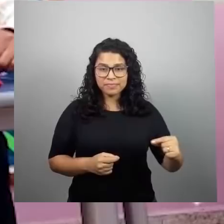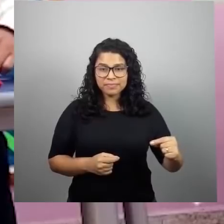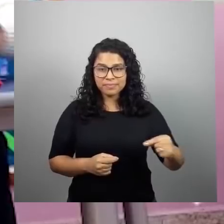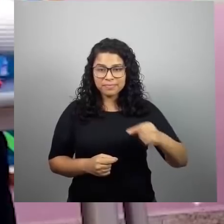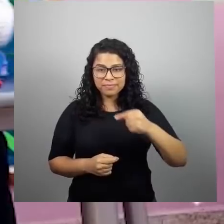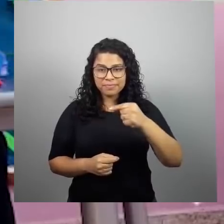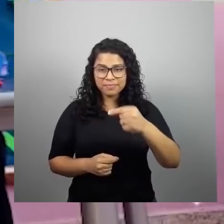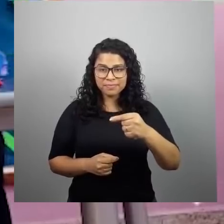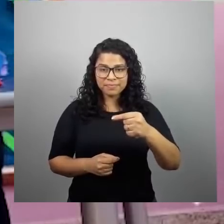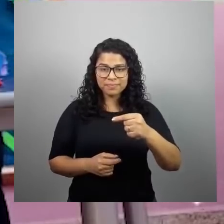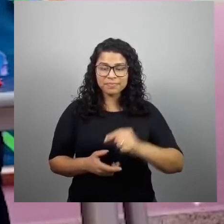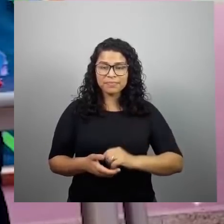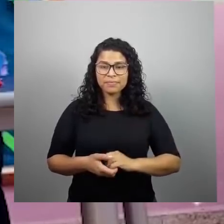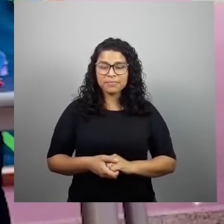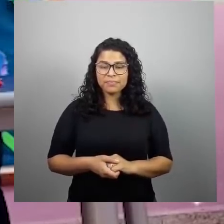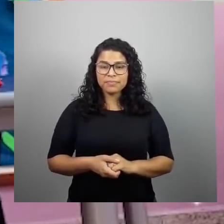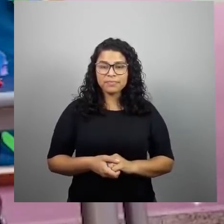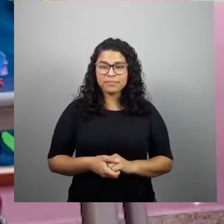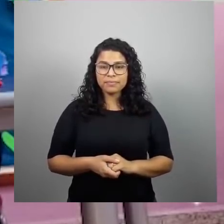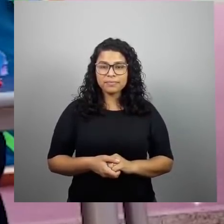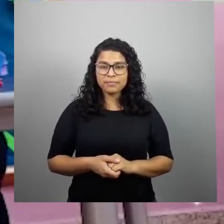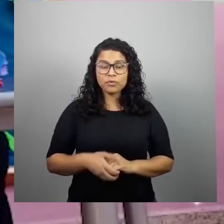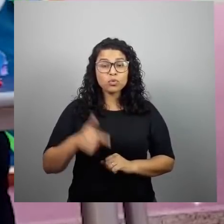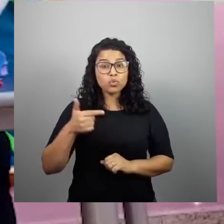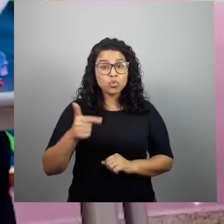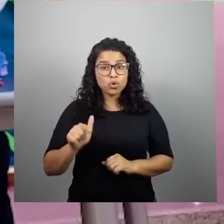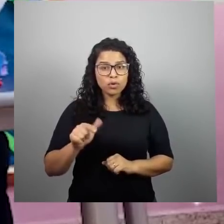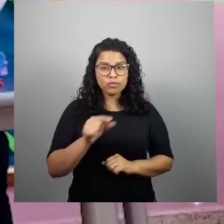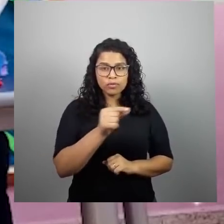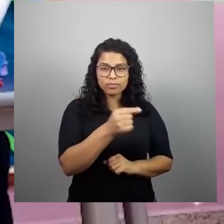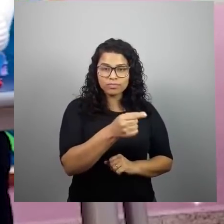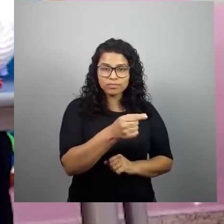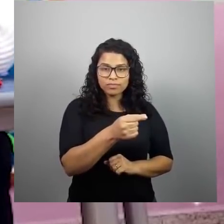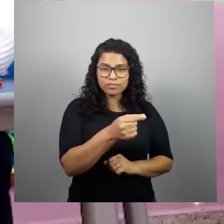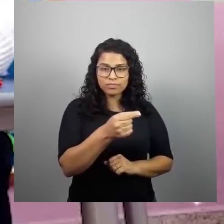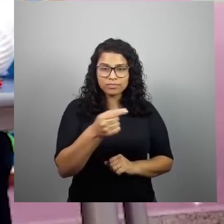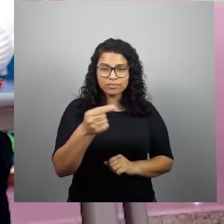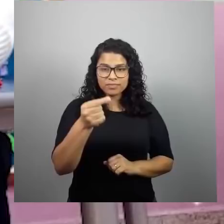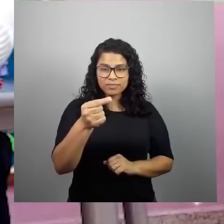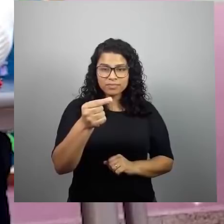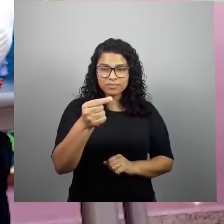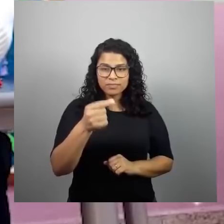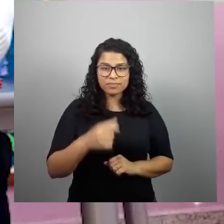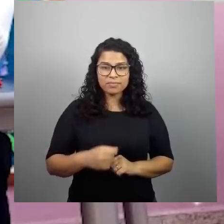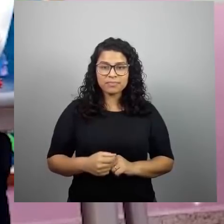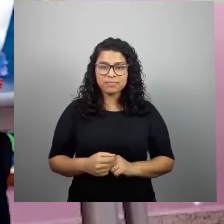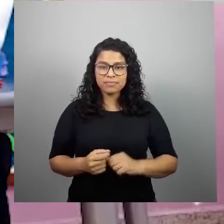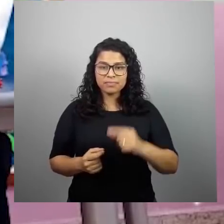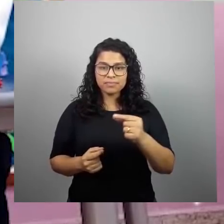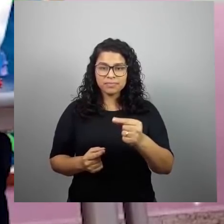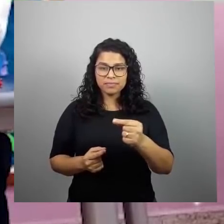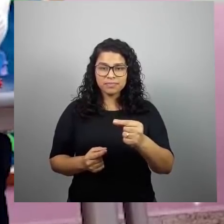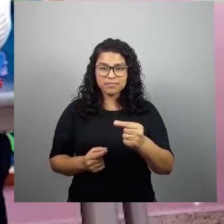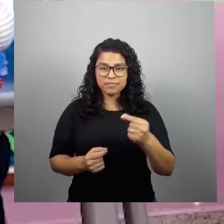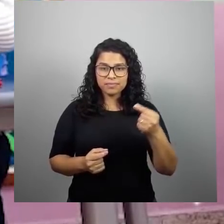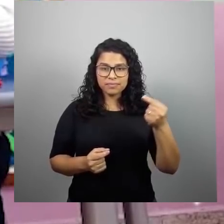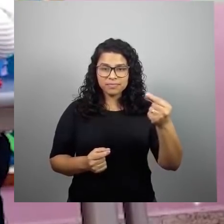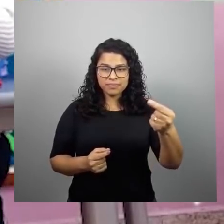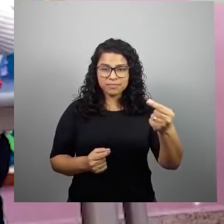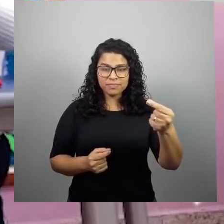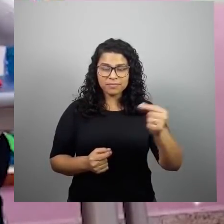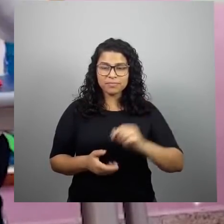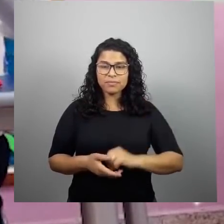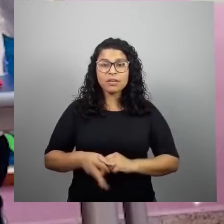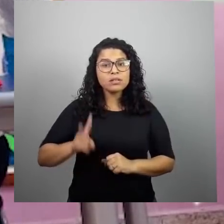cá. Saindo novamente no outro buraquinho, entrando novamente no outro,